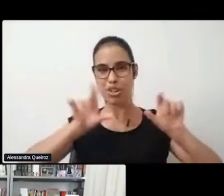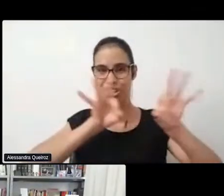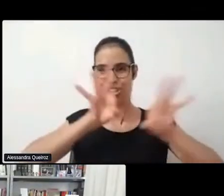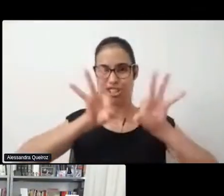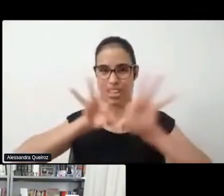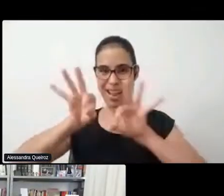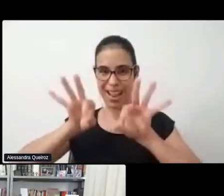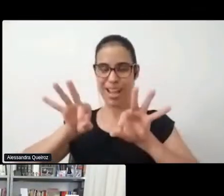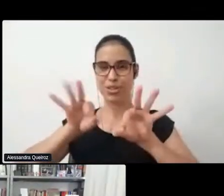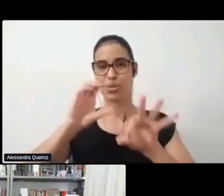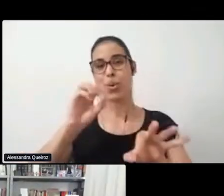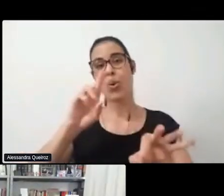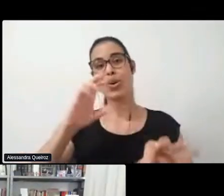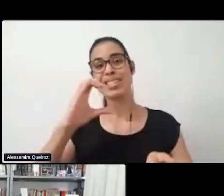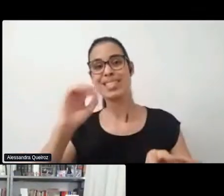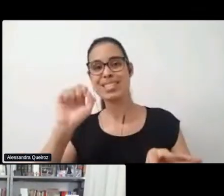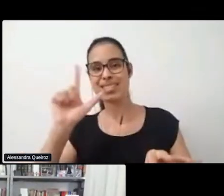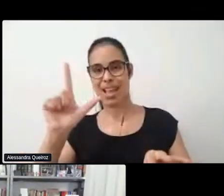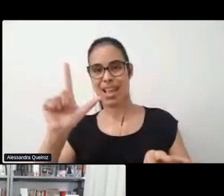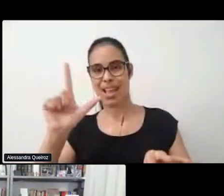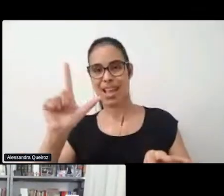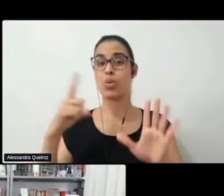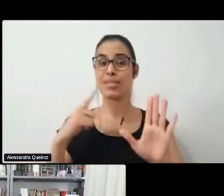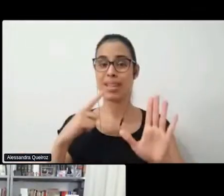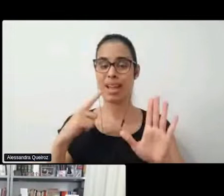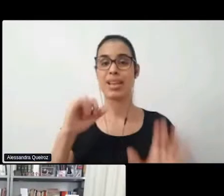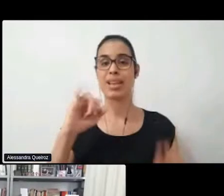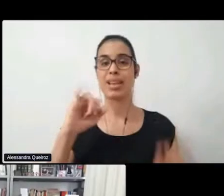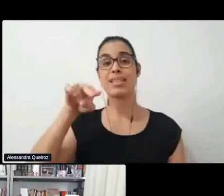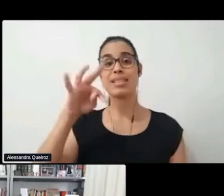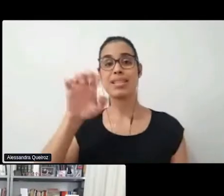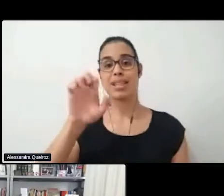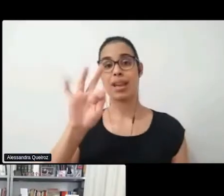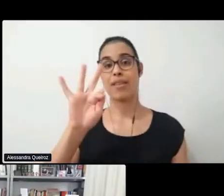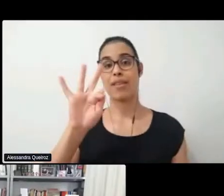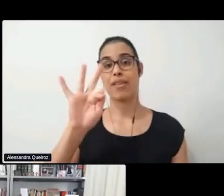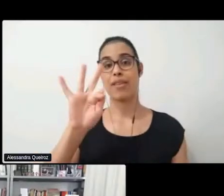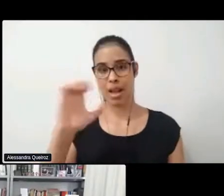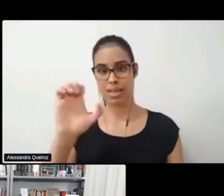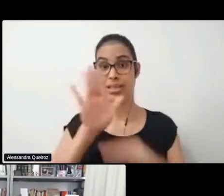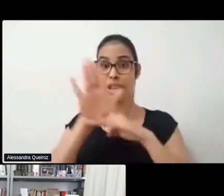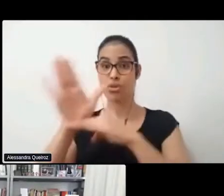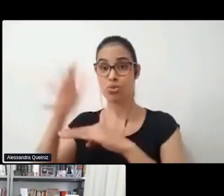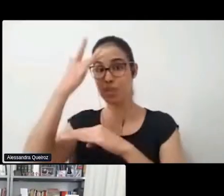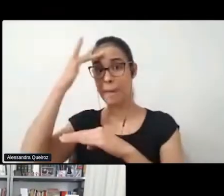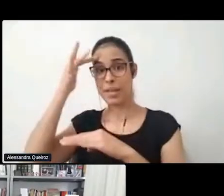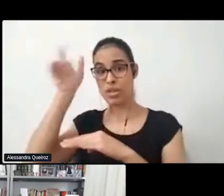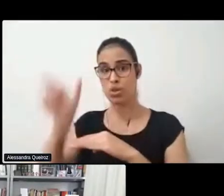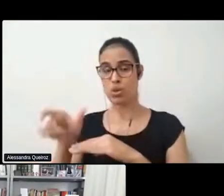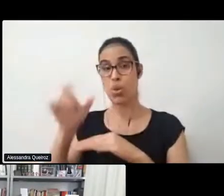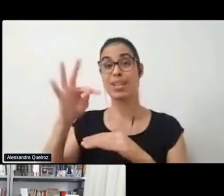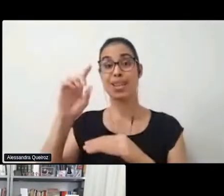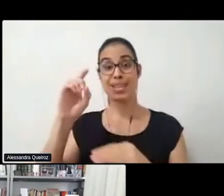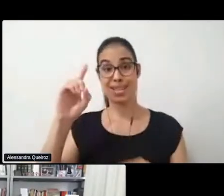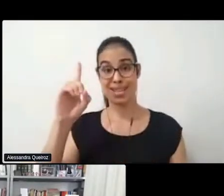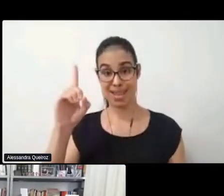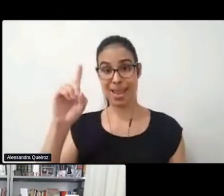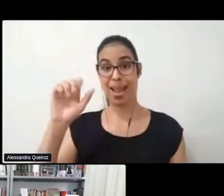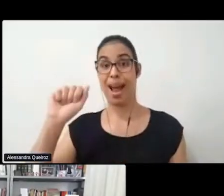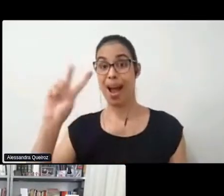contempla recomendações de interfaces para pessoas com TDAH, dislexia, descalculia